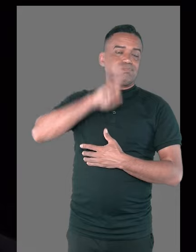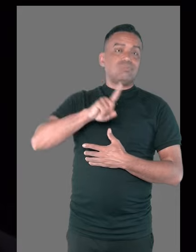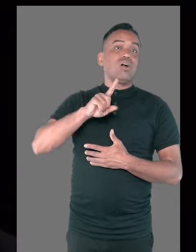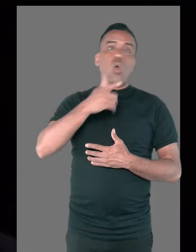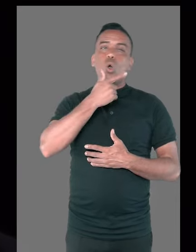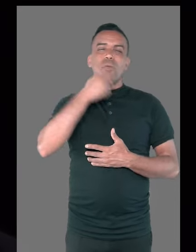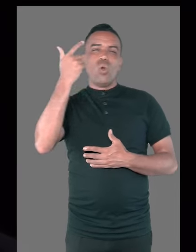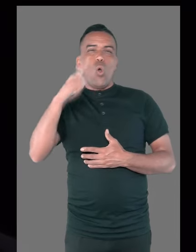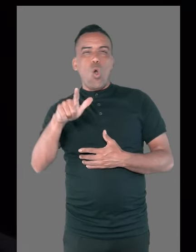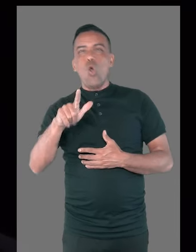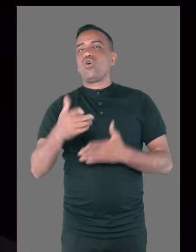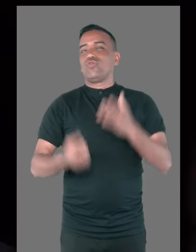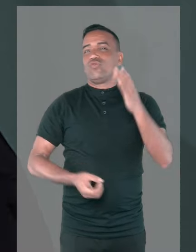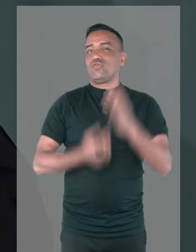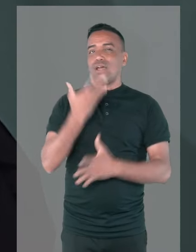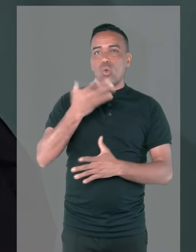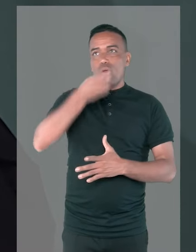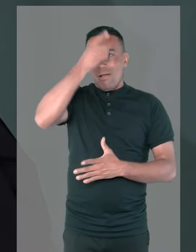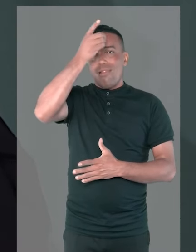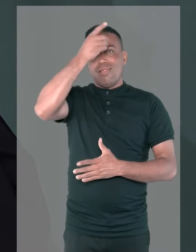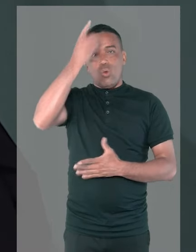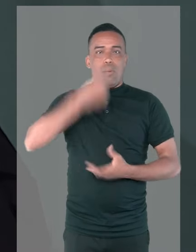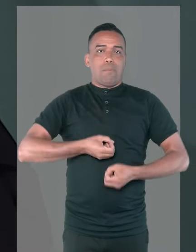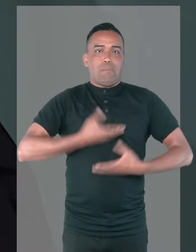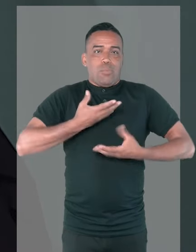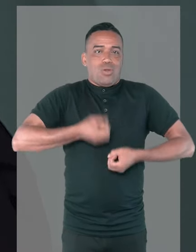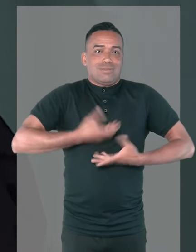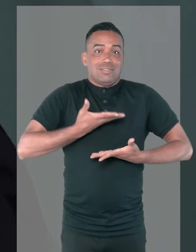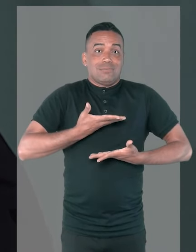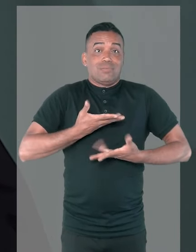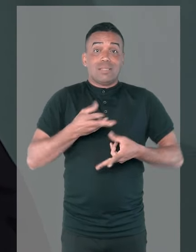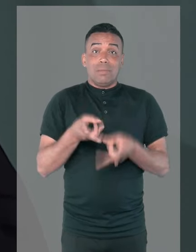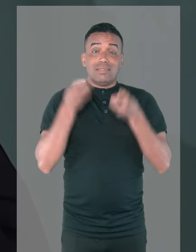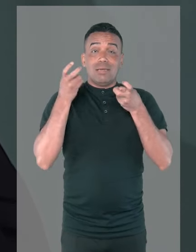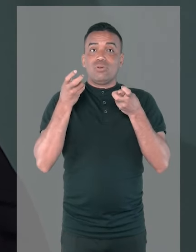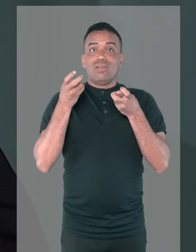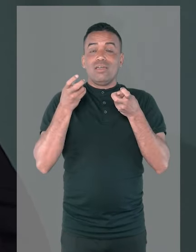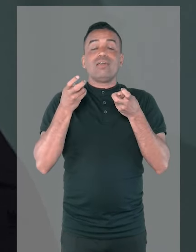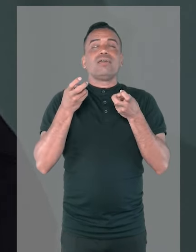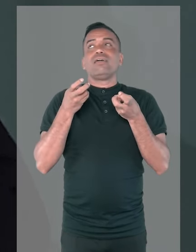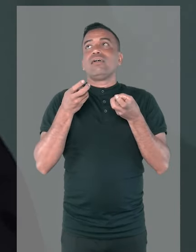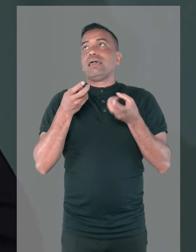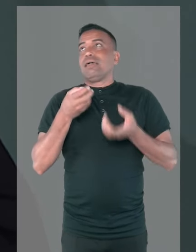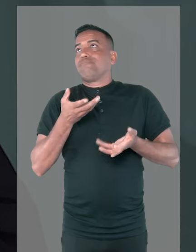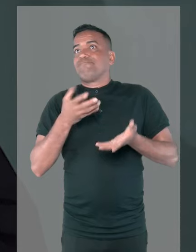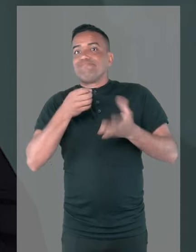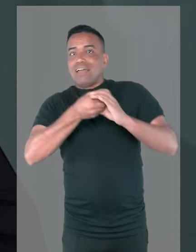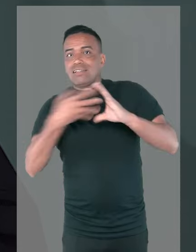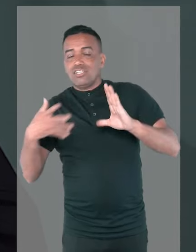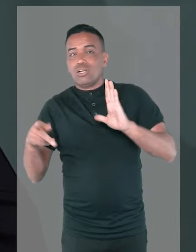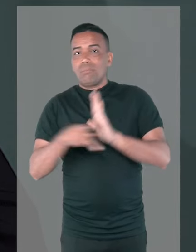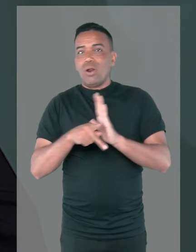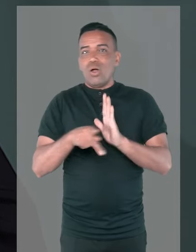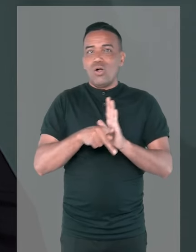né, entre os seus pais fundadores, e uma poesia notadamente eufônica é aquela poesia que trabalha com elementos